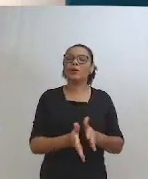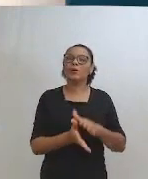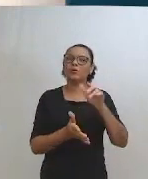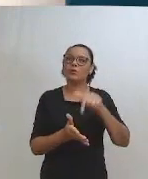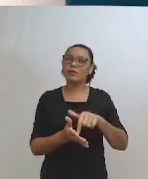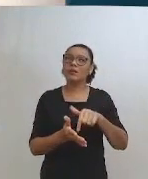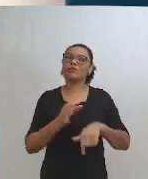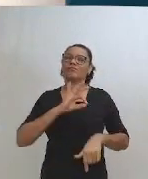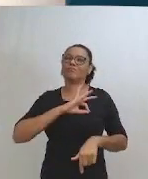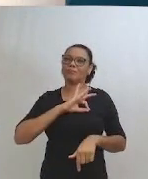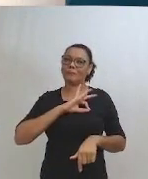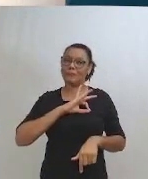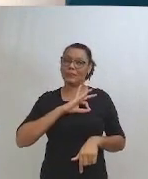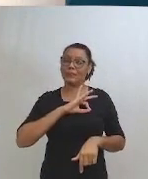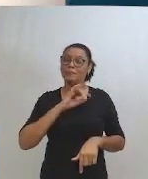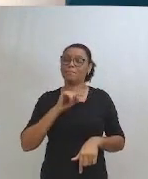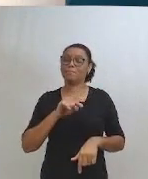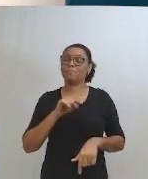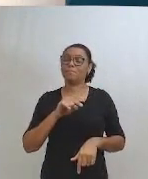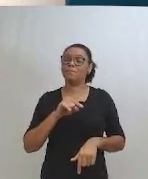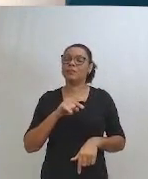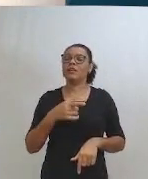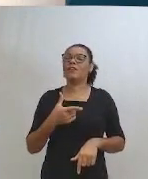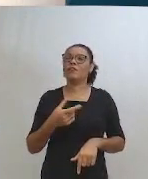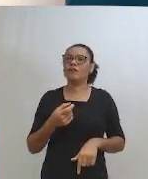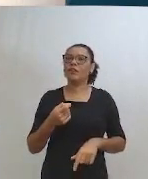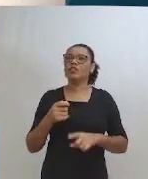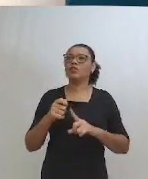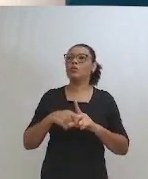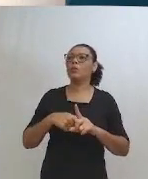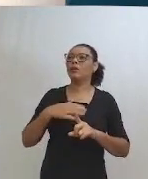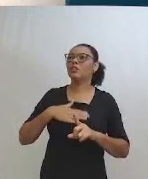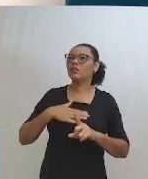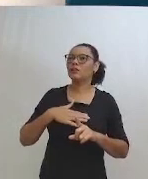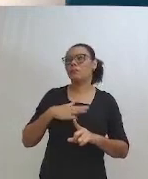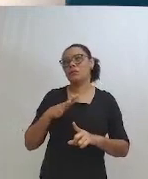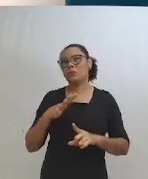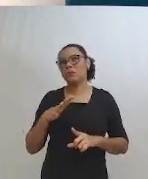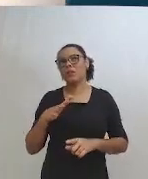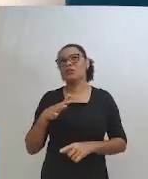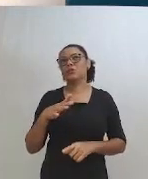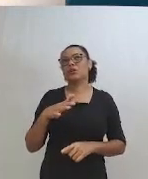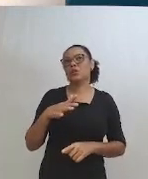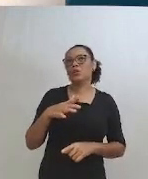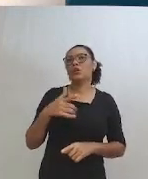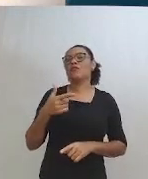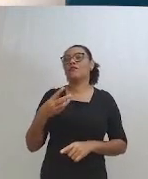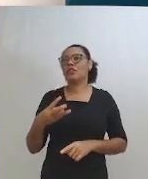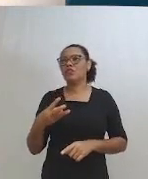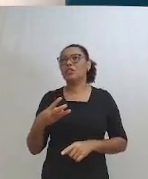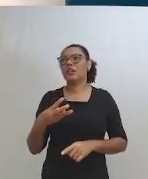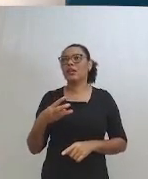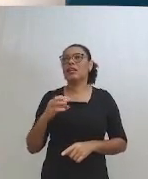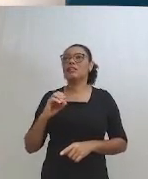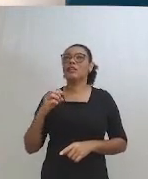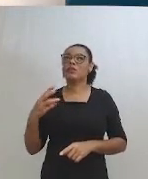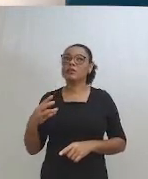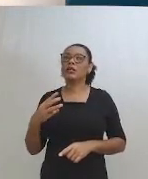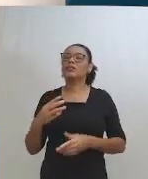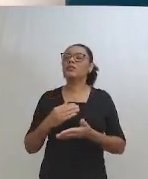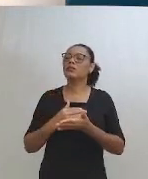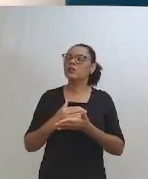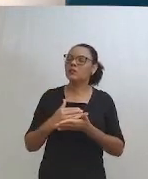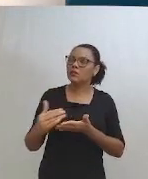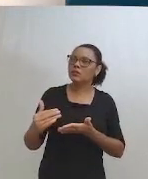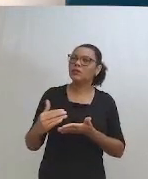que em 20 de agosto de 2014, por volta das 23:03, na rua Eduardo da Costa, número 100, Parque